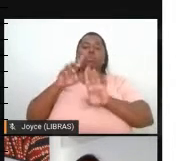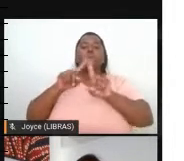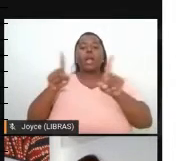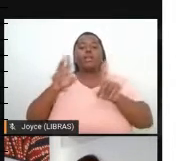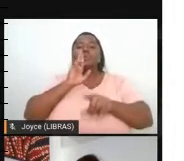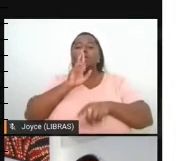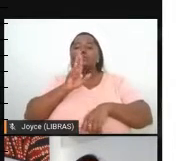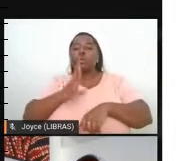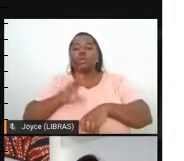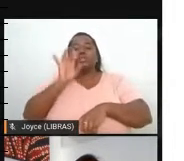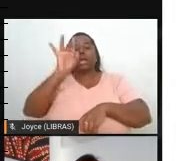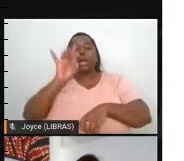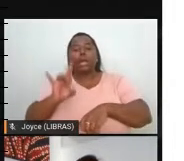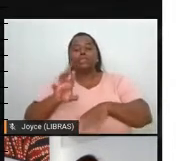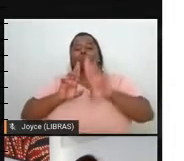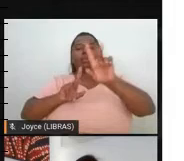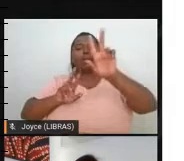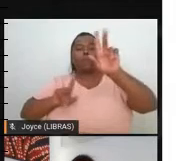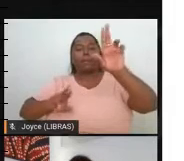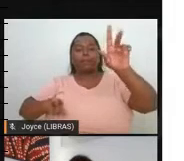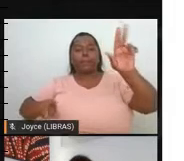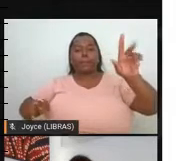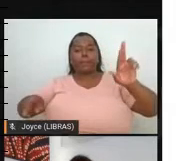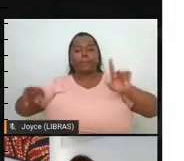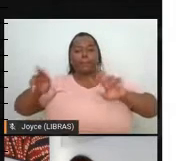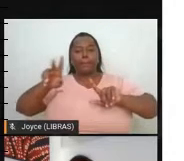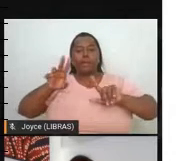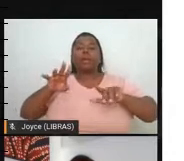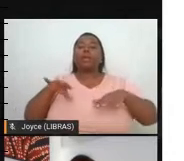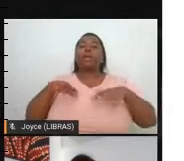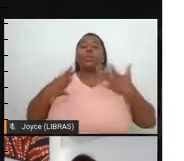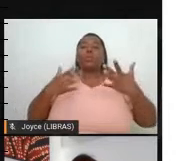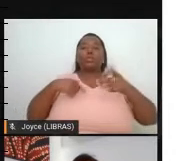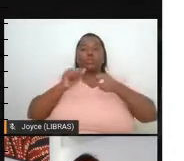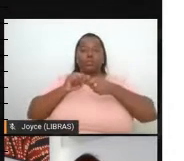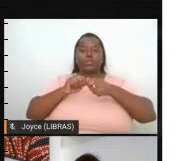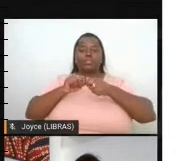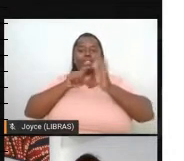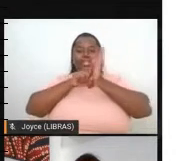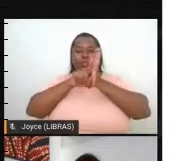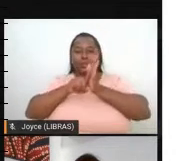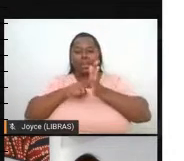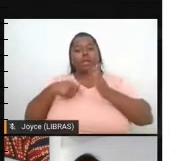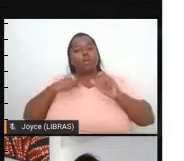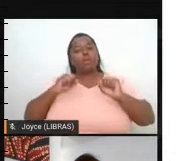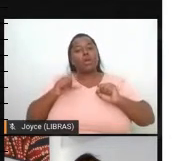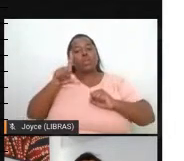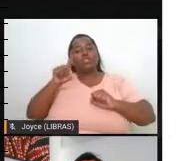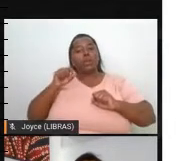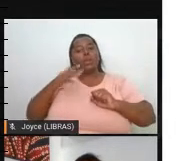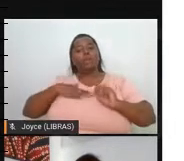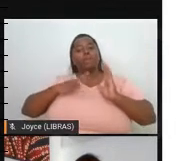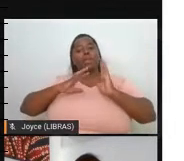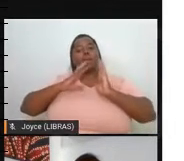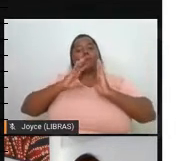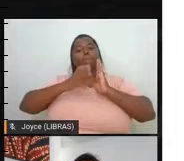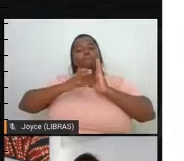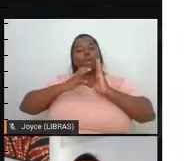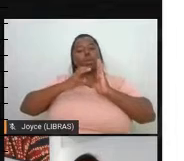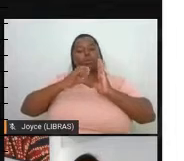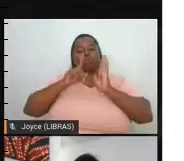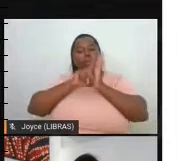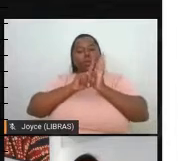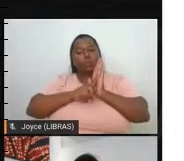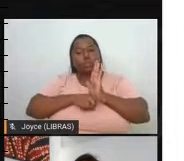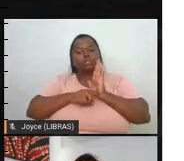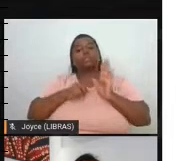tá? Isso a gente chama de quando eu vou fazer o questionário, eu posso escolher no meu banco de questões aleatórias. E aí